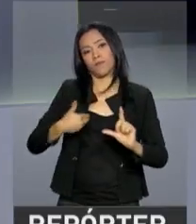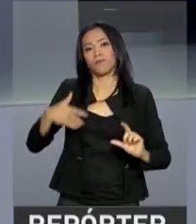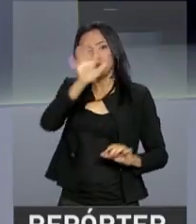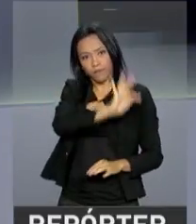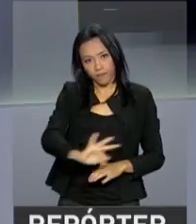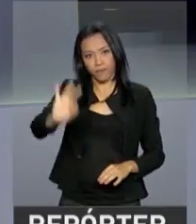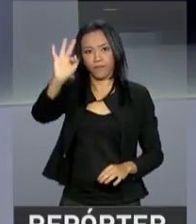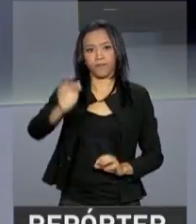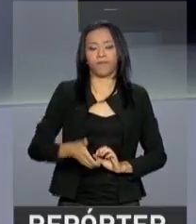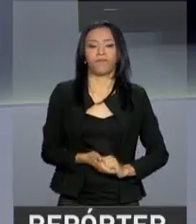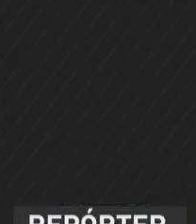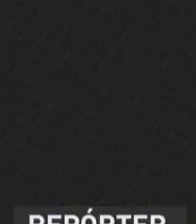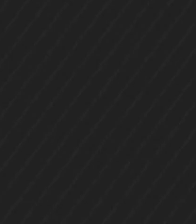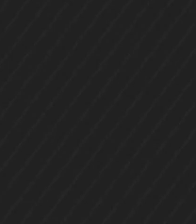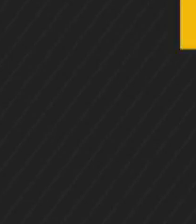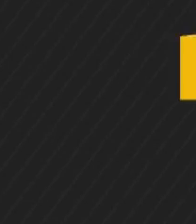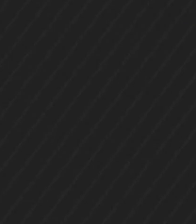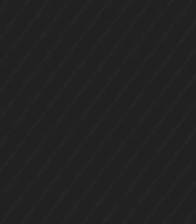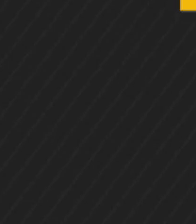do governo federal